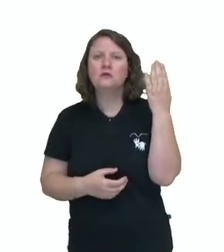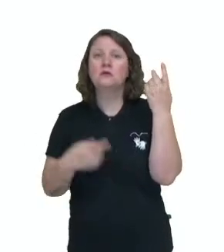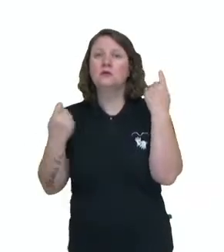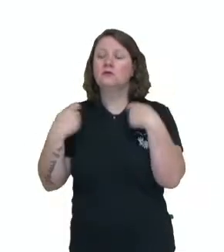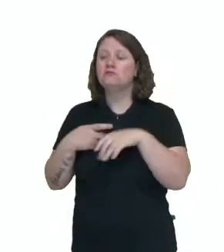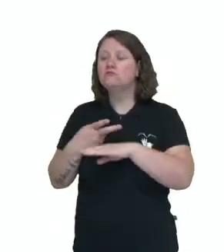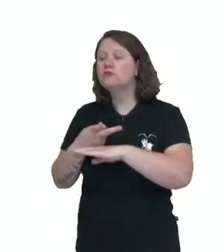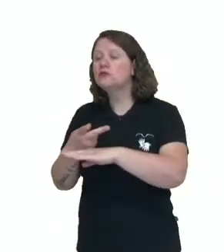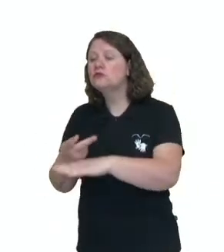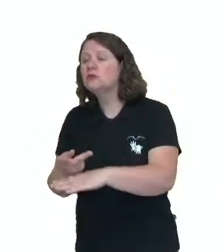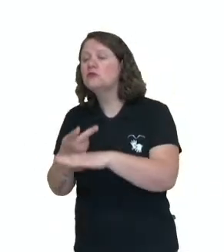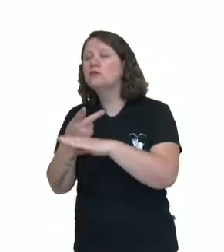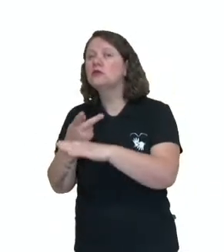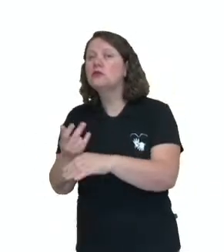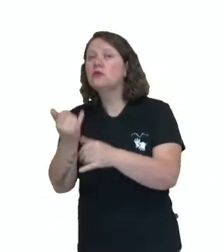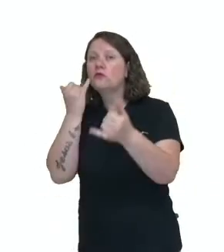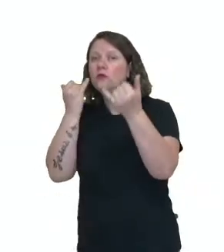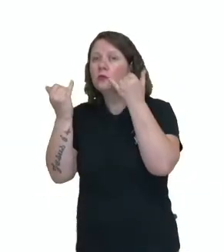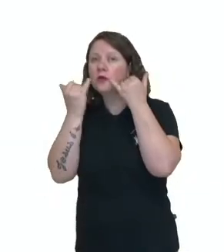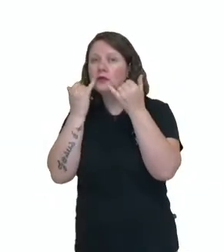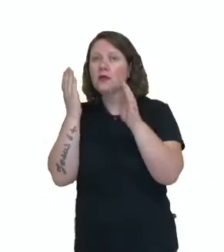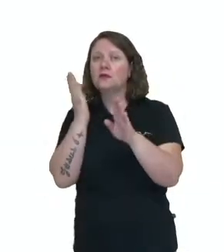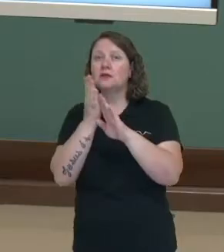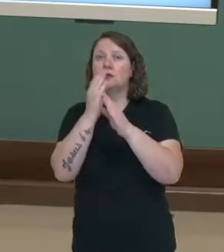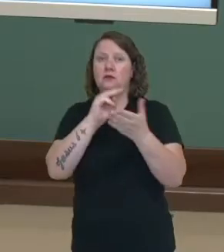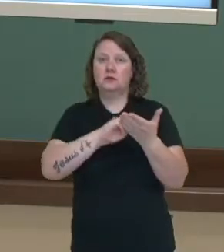confirmar isso com a metodologia.